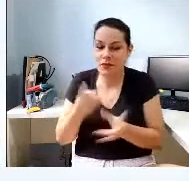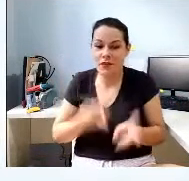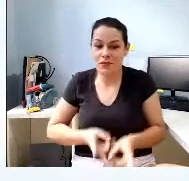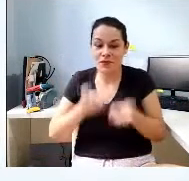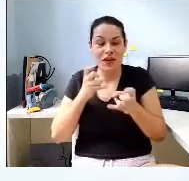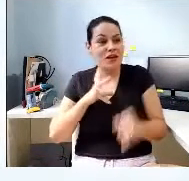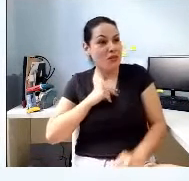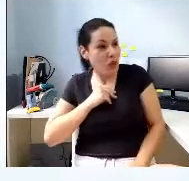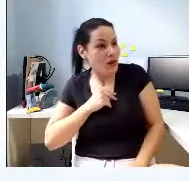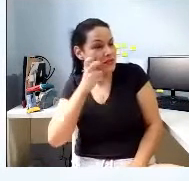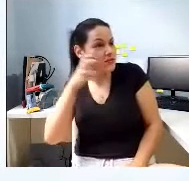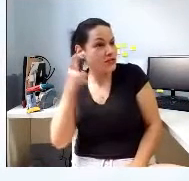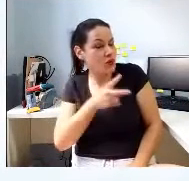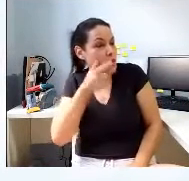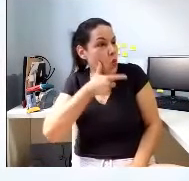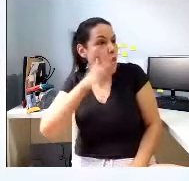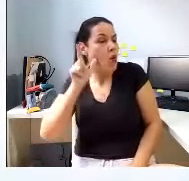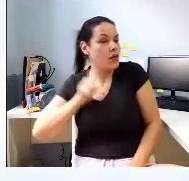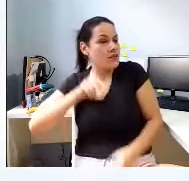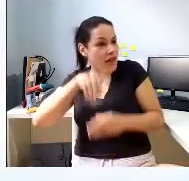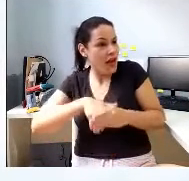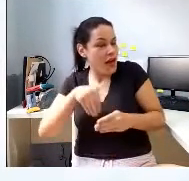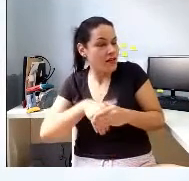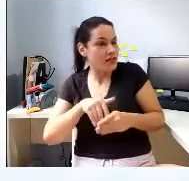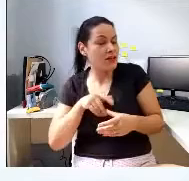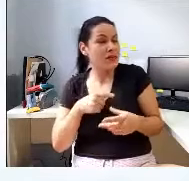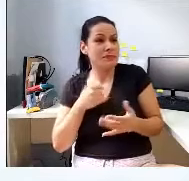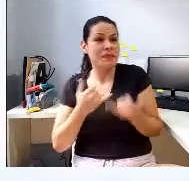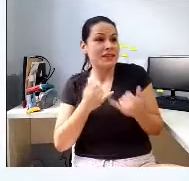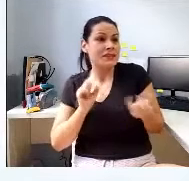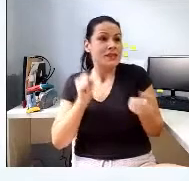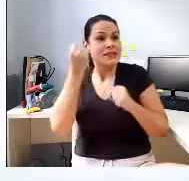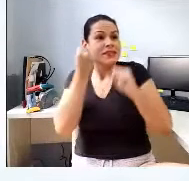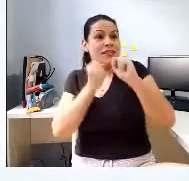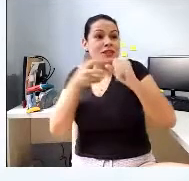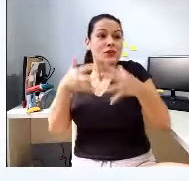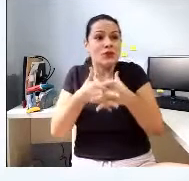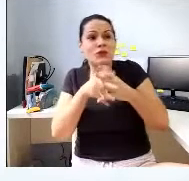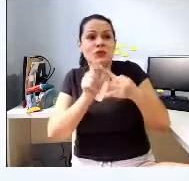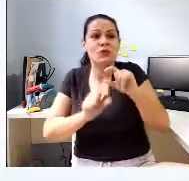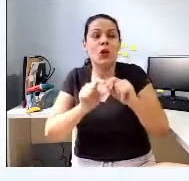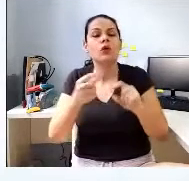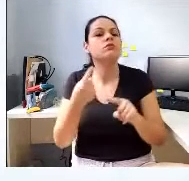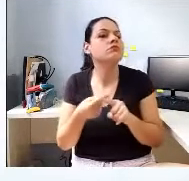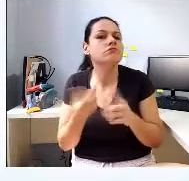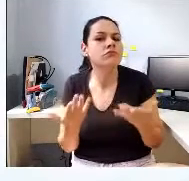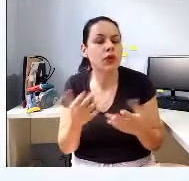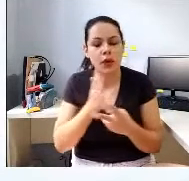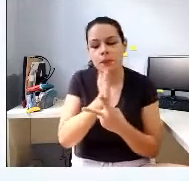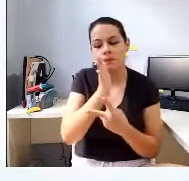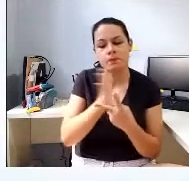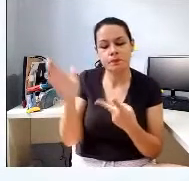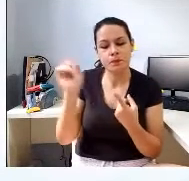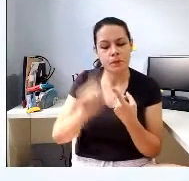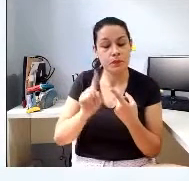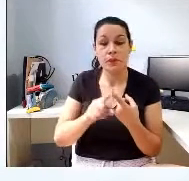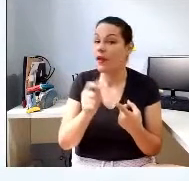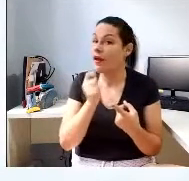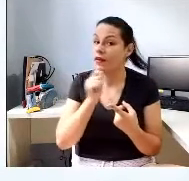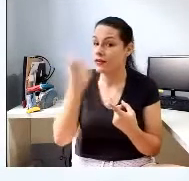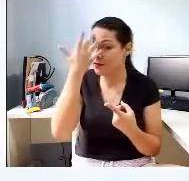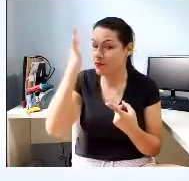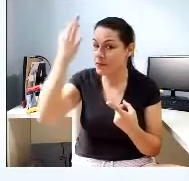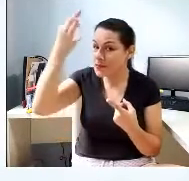das eleições de ontem, meio confuso, porque duas coisas: ainda não sedimentou